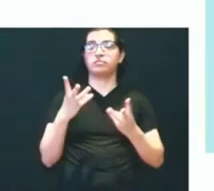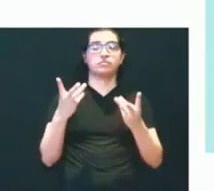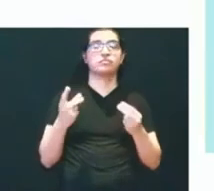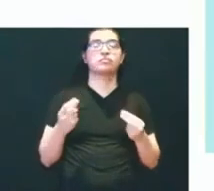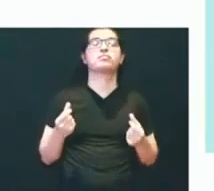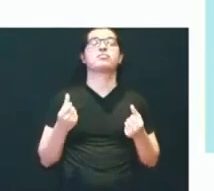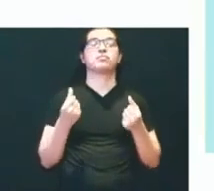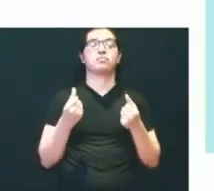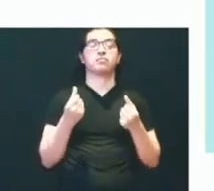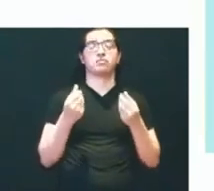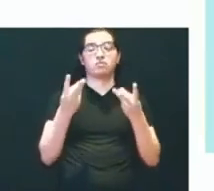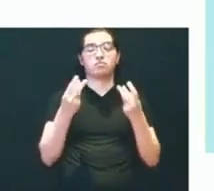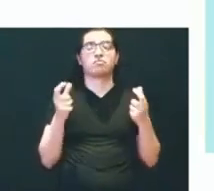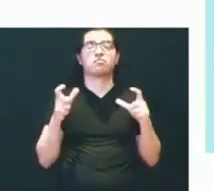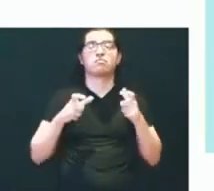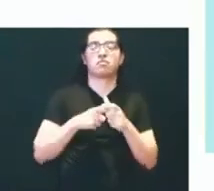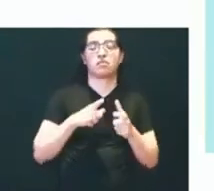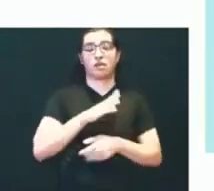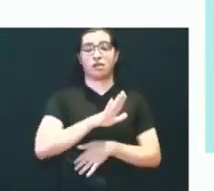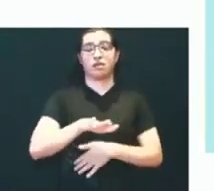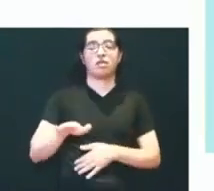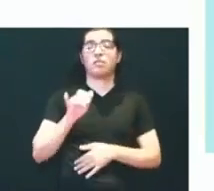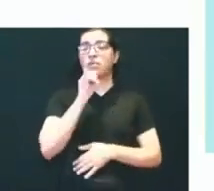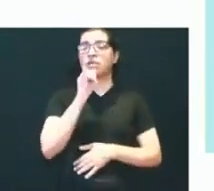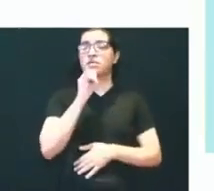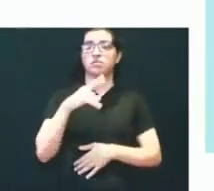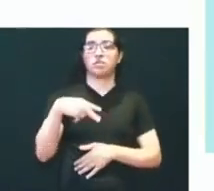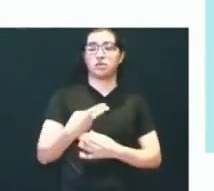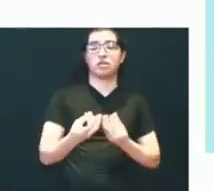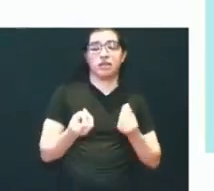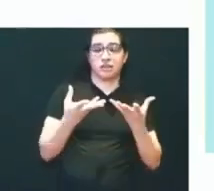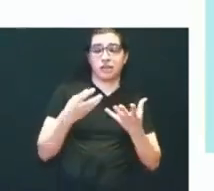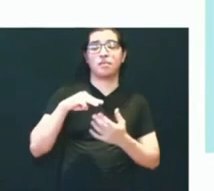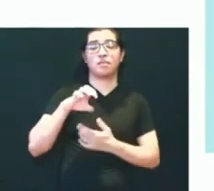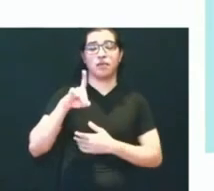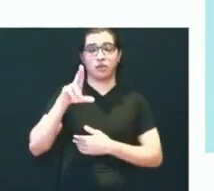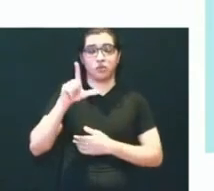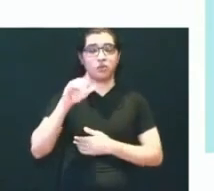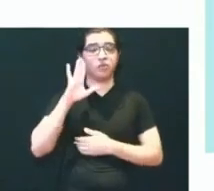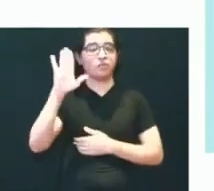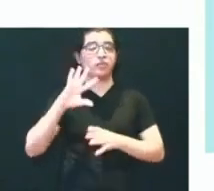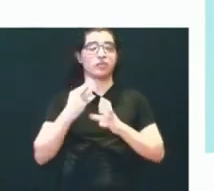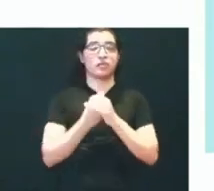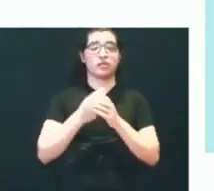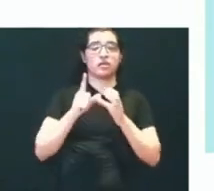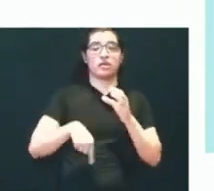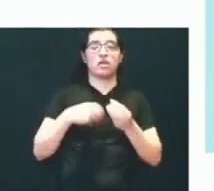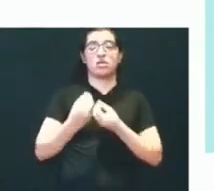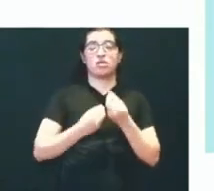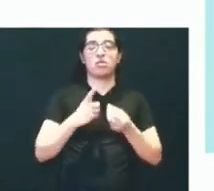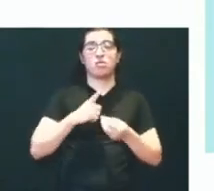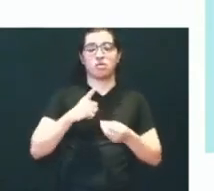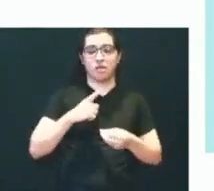mais em crianças, você pode usar como doação de medula, de células, as células do cordão